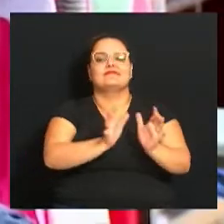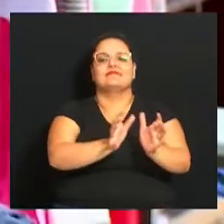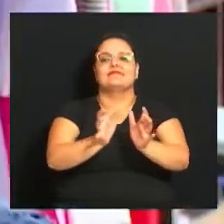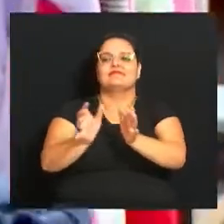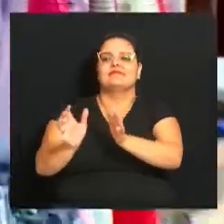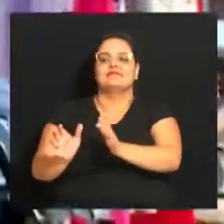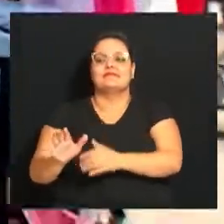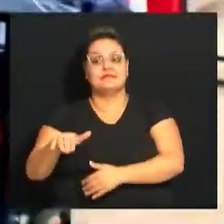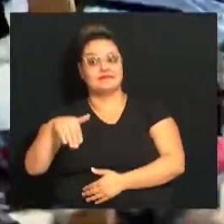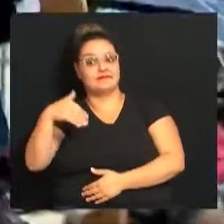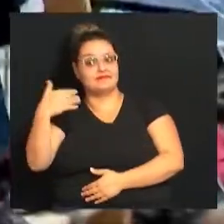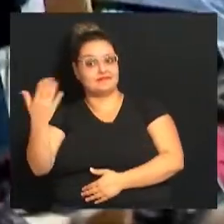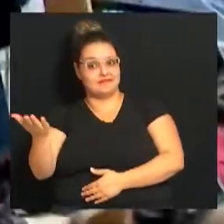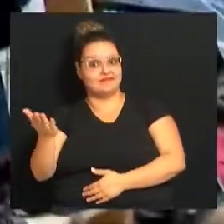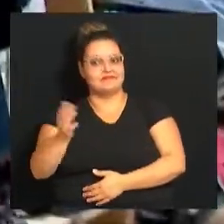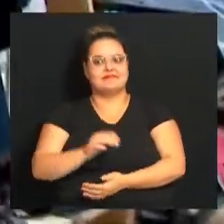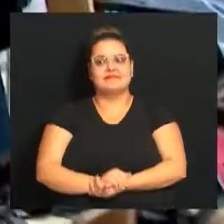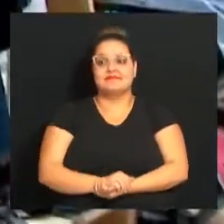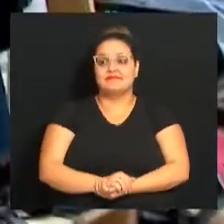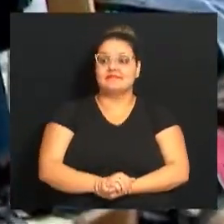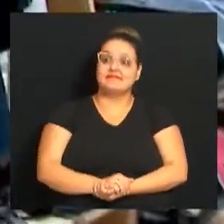internacionais.